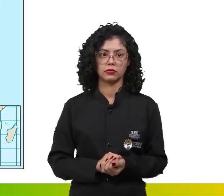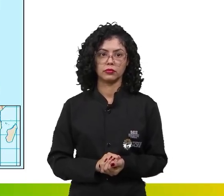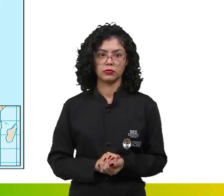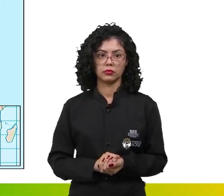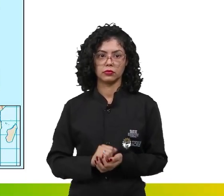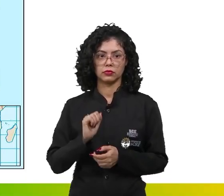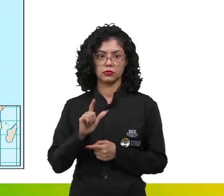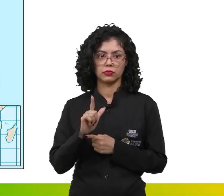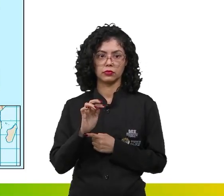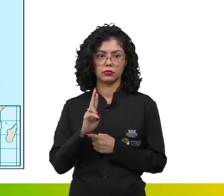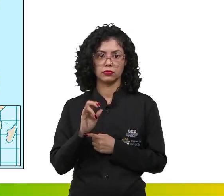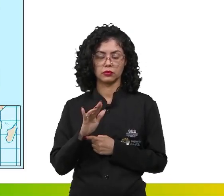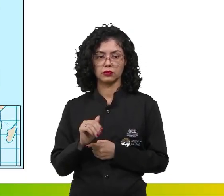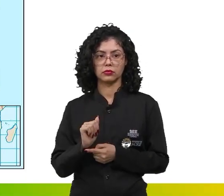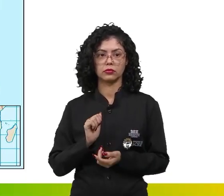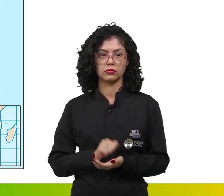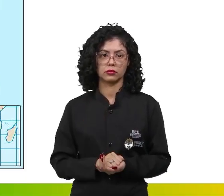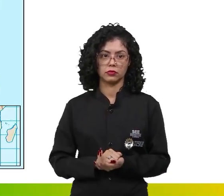Leboa,